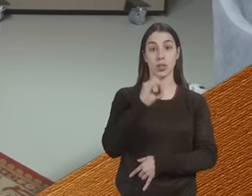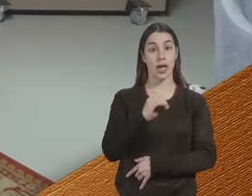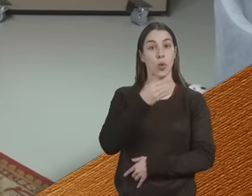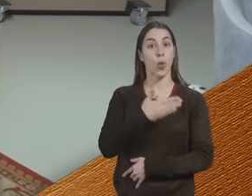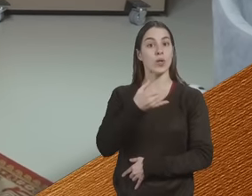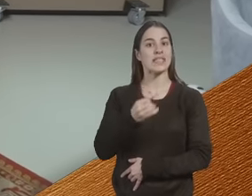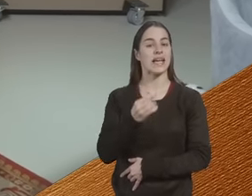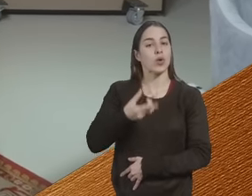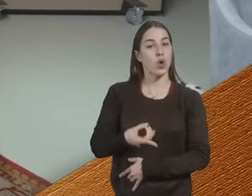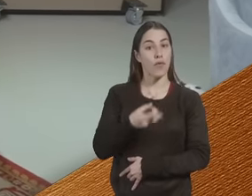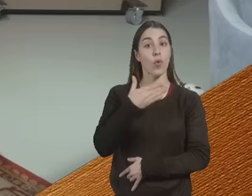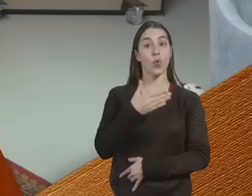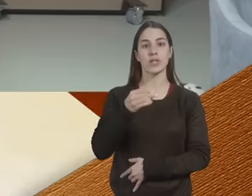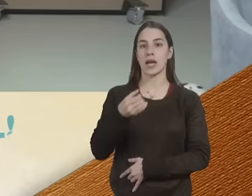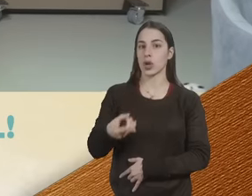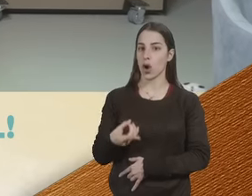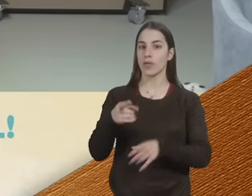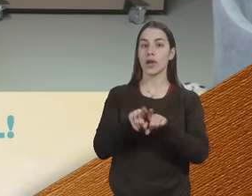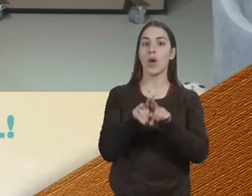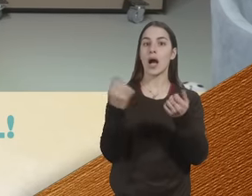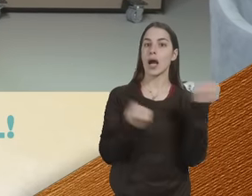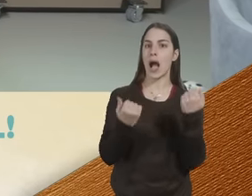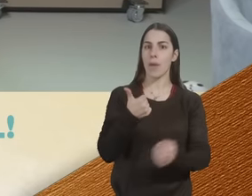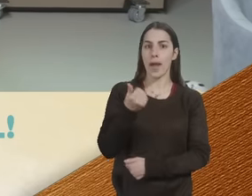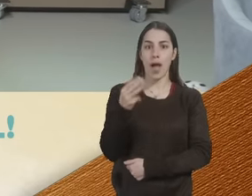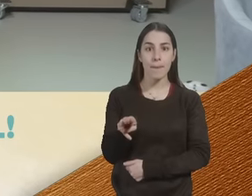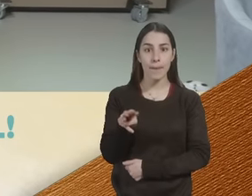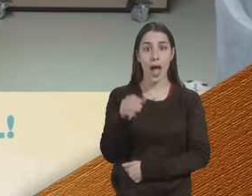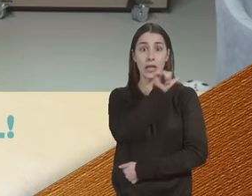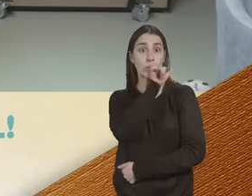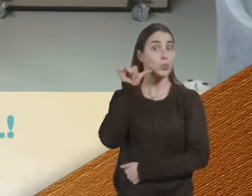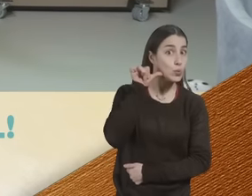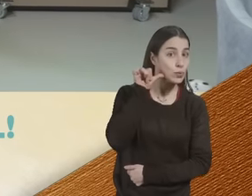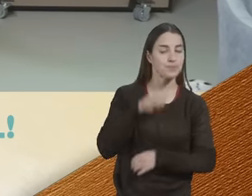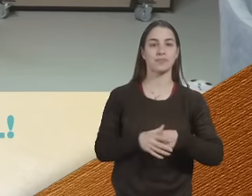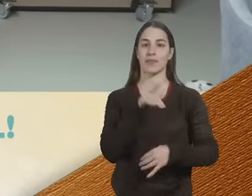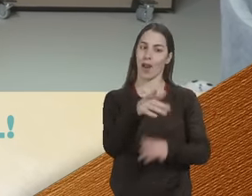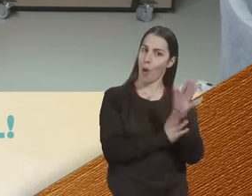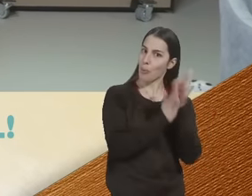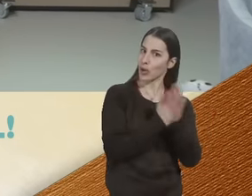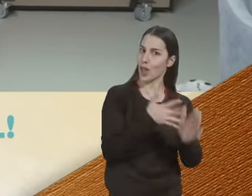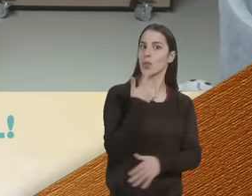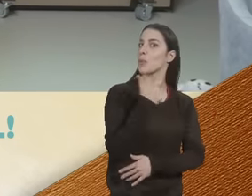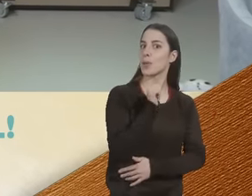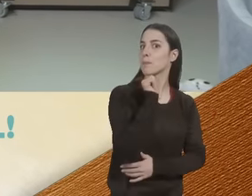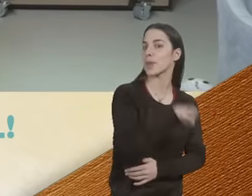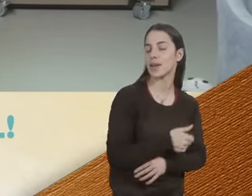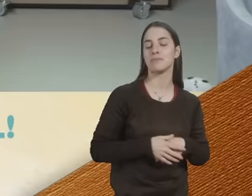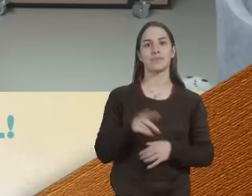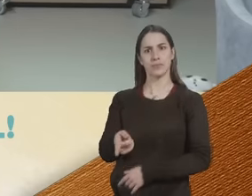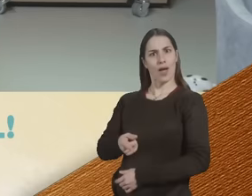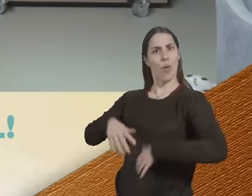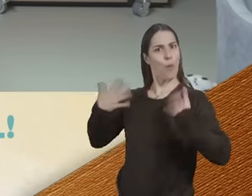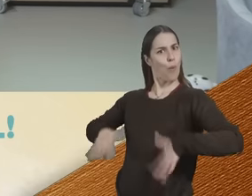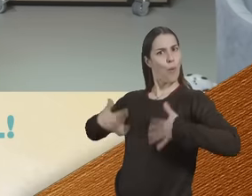210-109-109 para se habilitar a ganhar um BM azul. É sem dúvida uma oportunidade a não perder. De facto, isto é mesmo